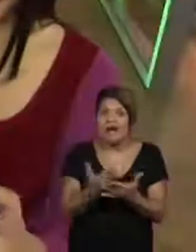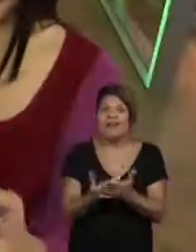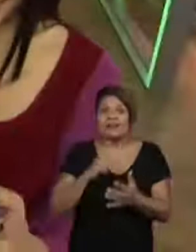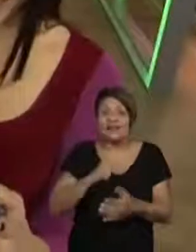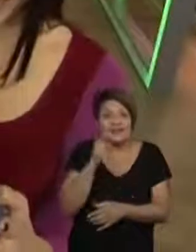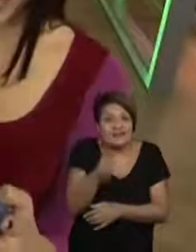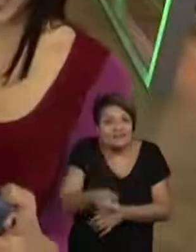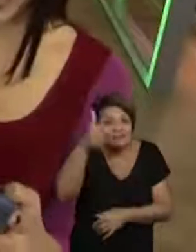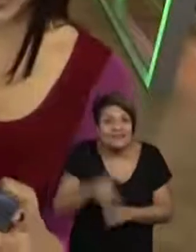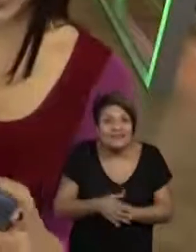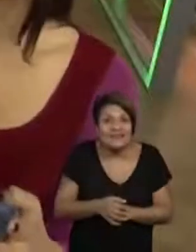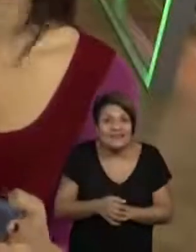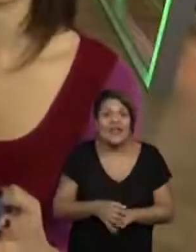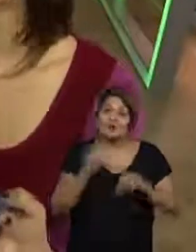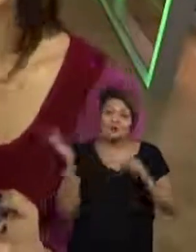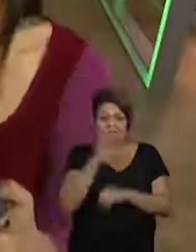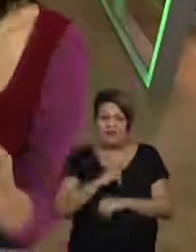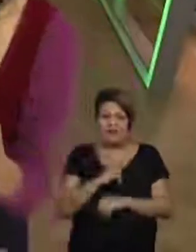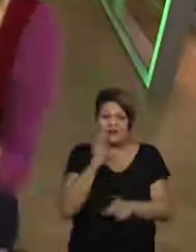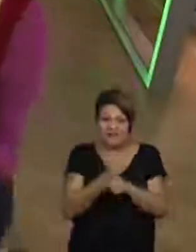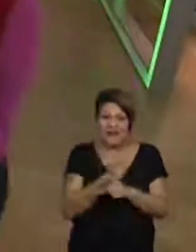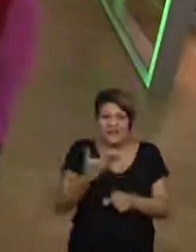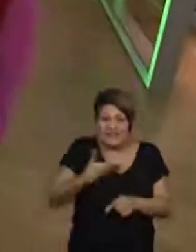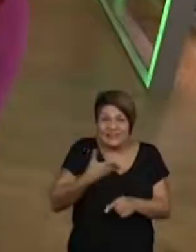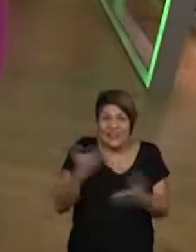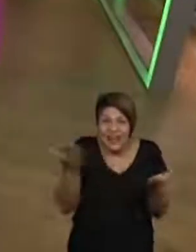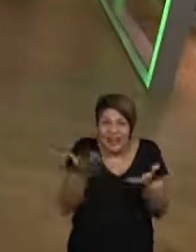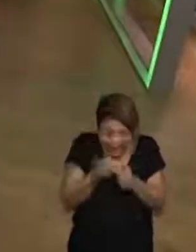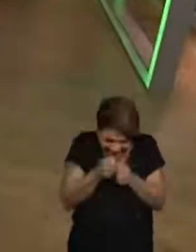essa vantagem hora reencontrar os amigos agora